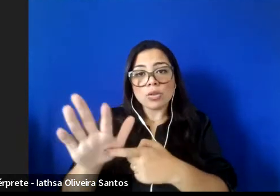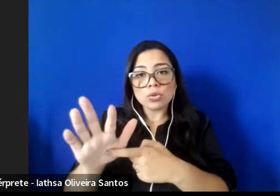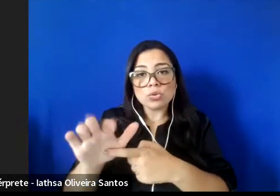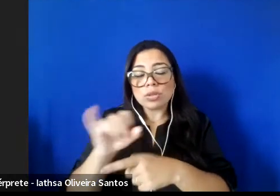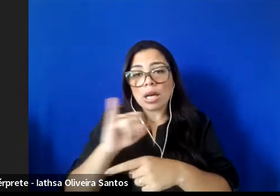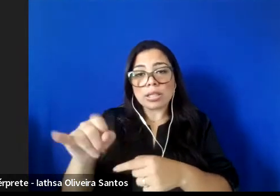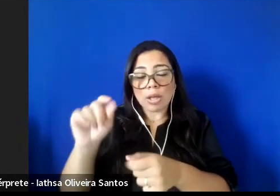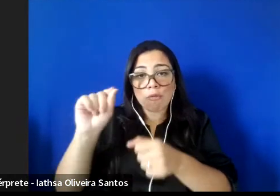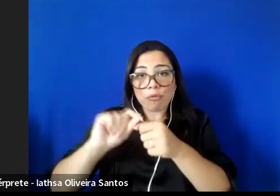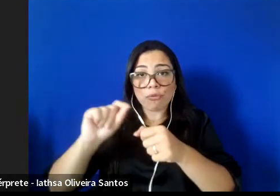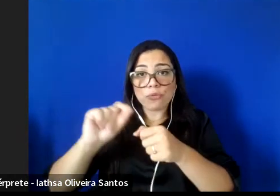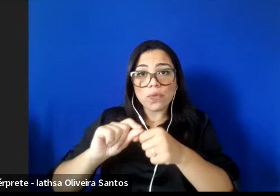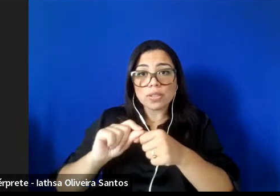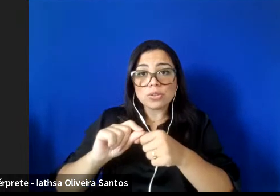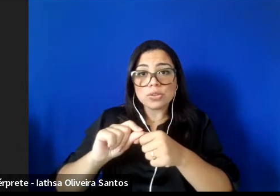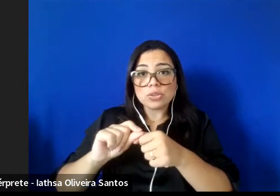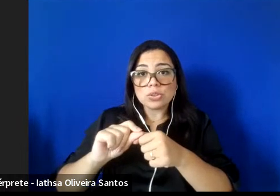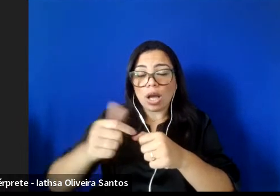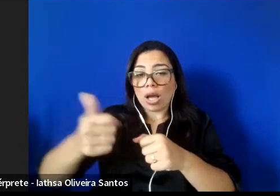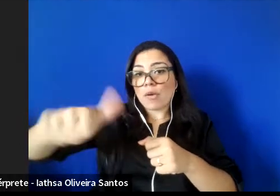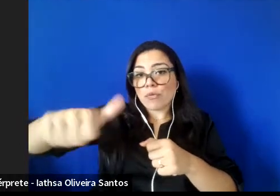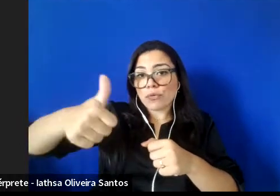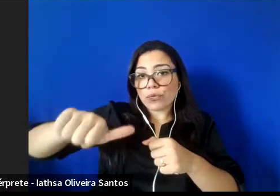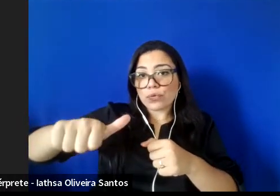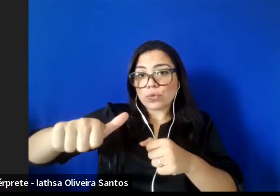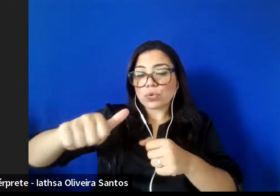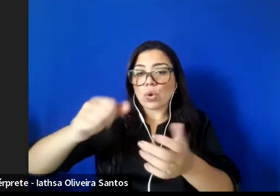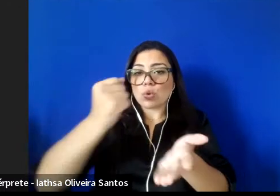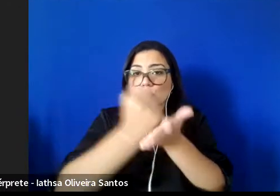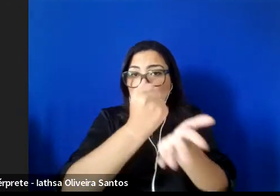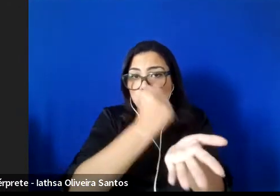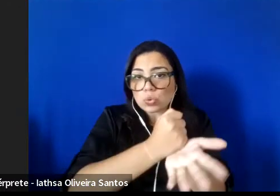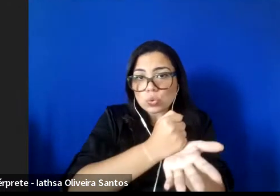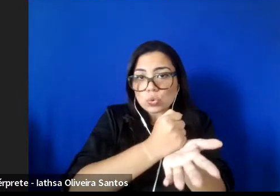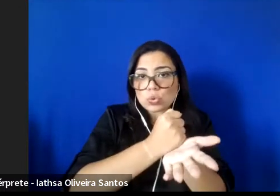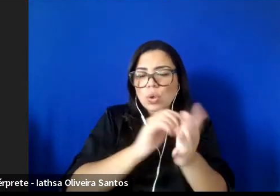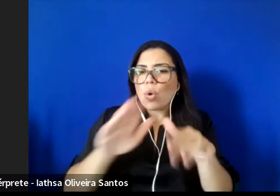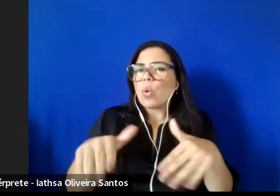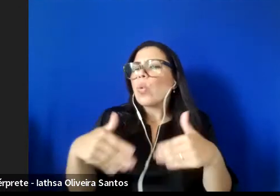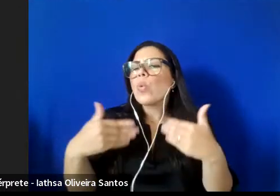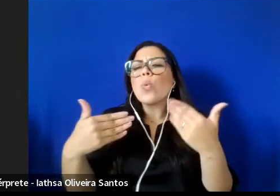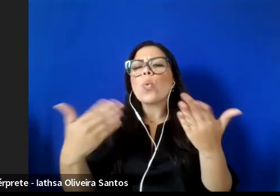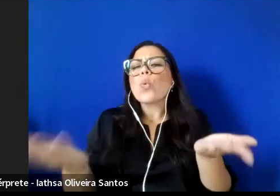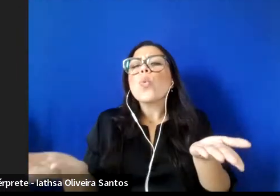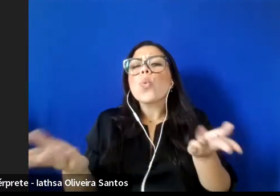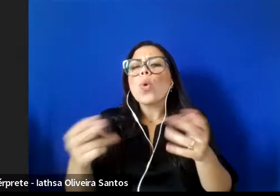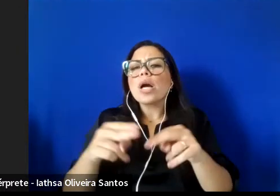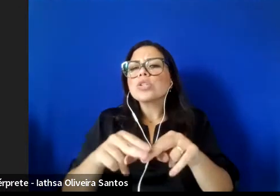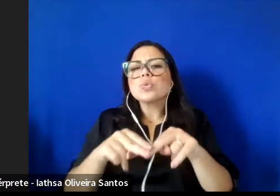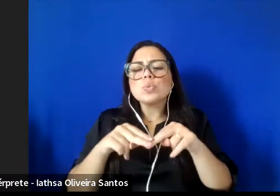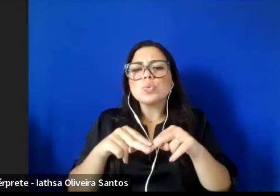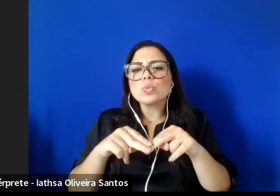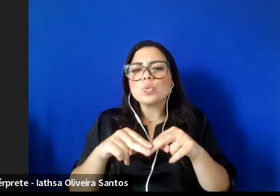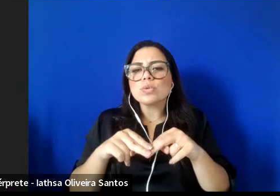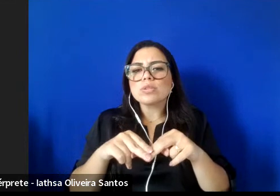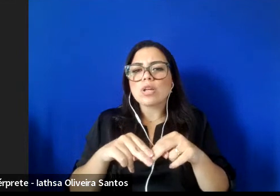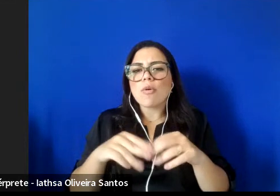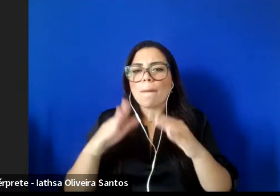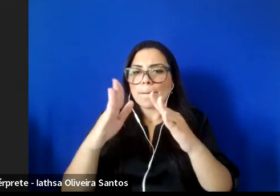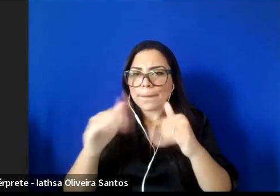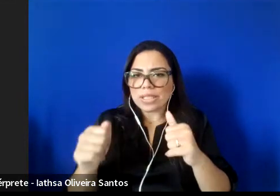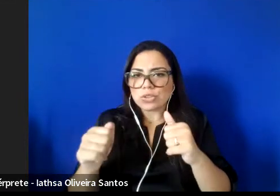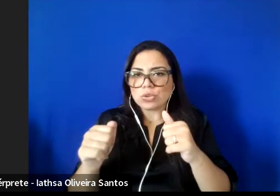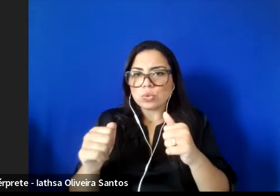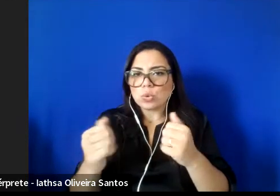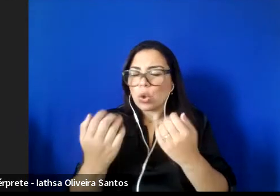realizou revisões dos contratos, quais aqueles casos que esses pedidos de revisão foram